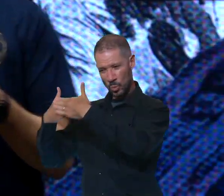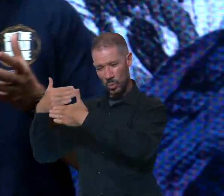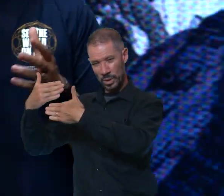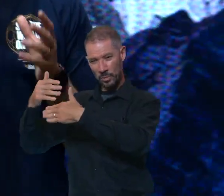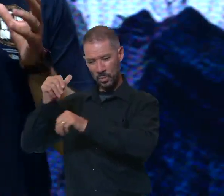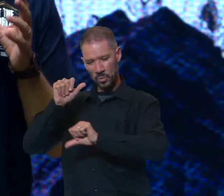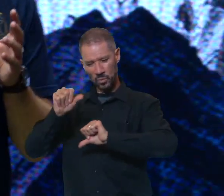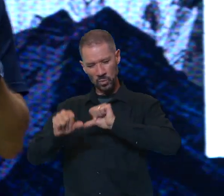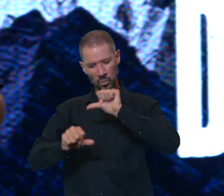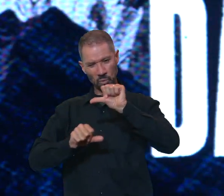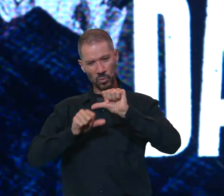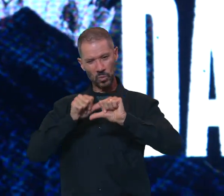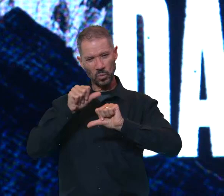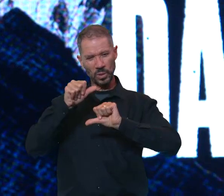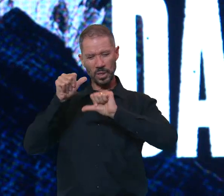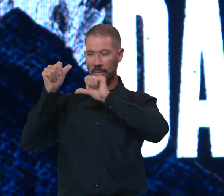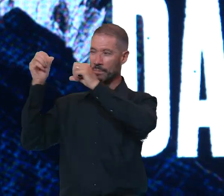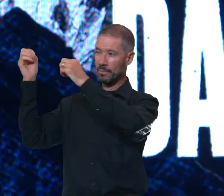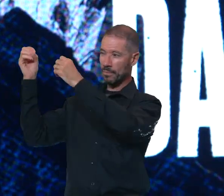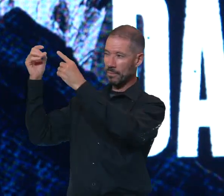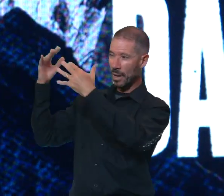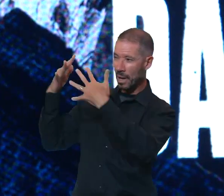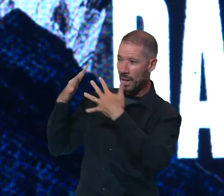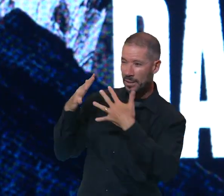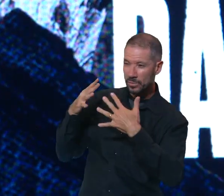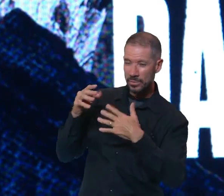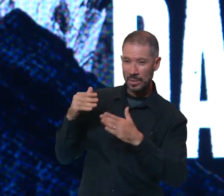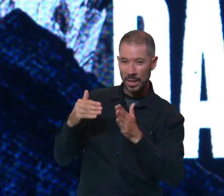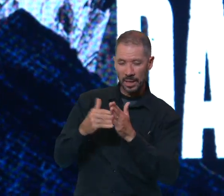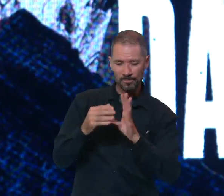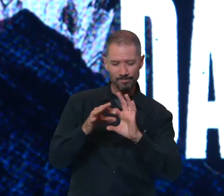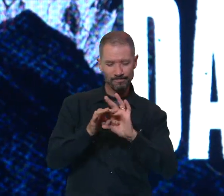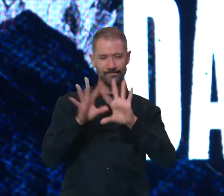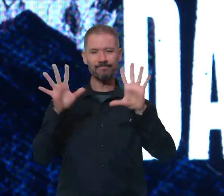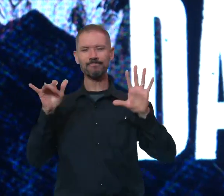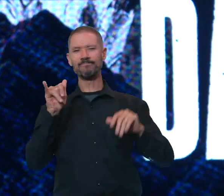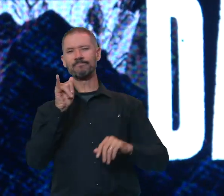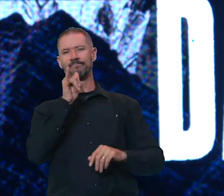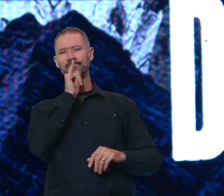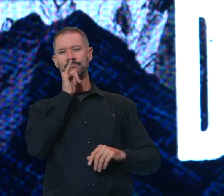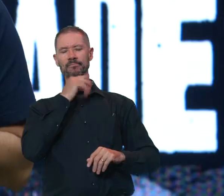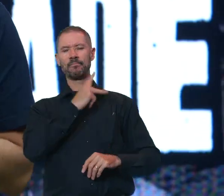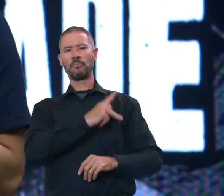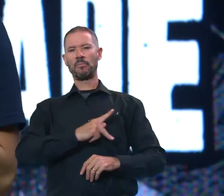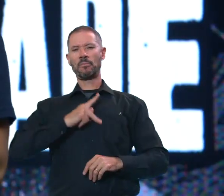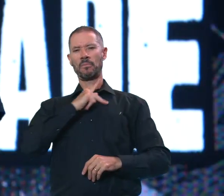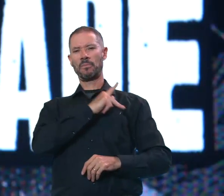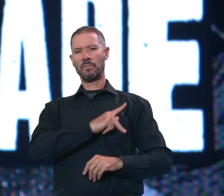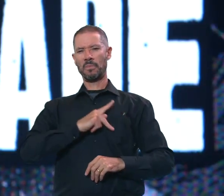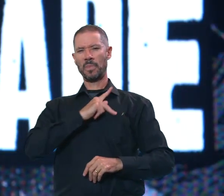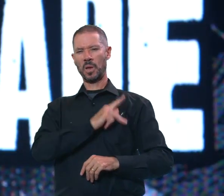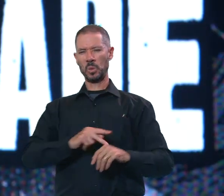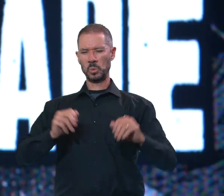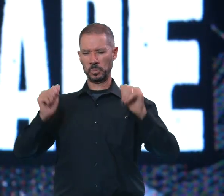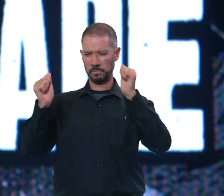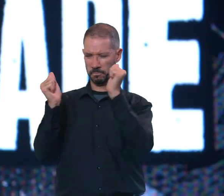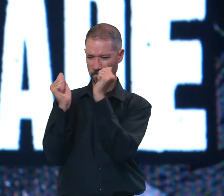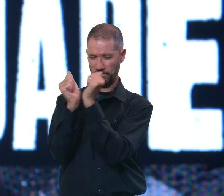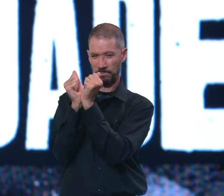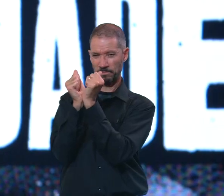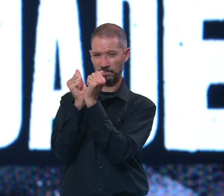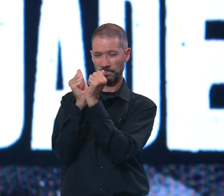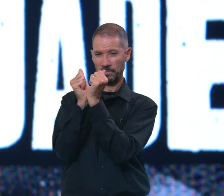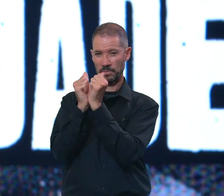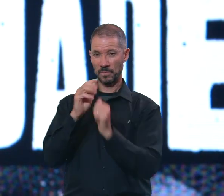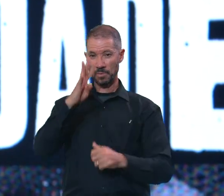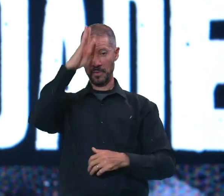se tornar uma grande bênção de Deus ou até um livramento. Por exemplo, Paulo, quando estava na prisão,